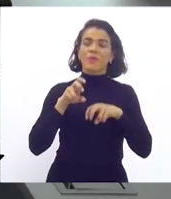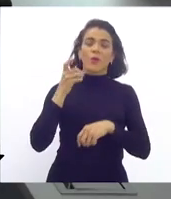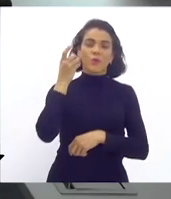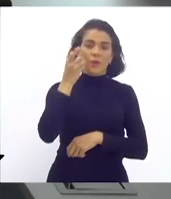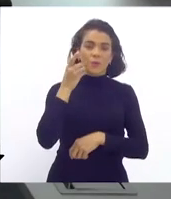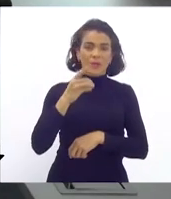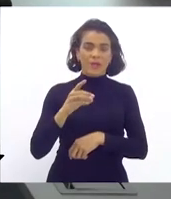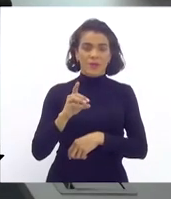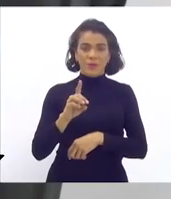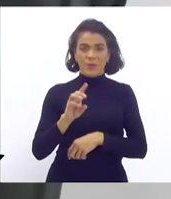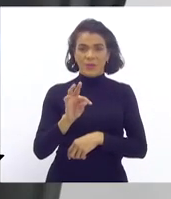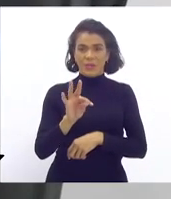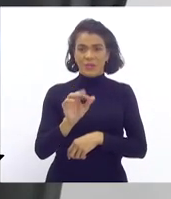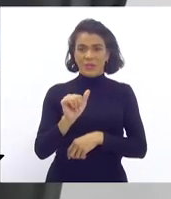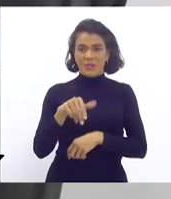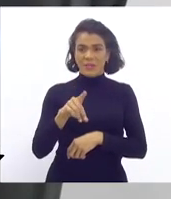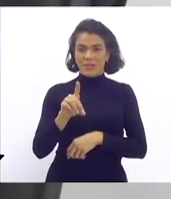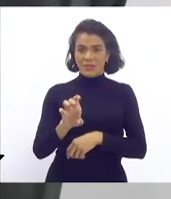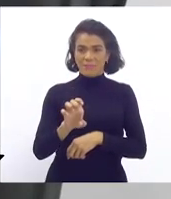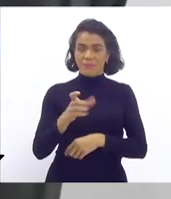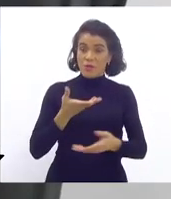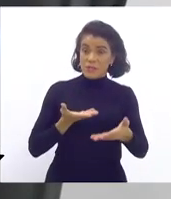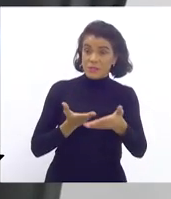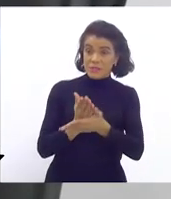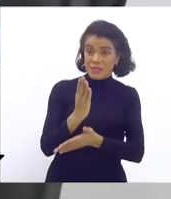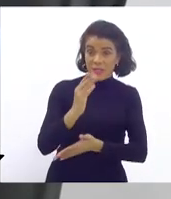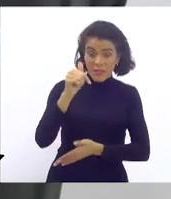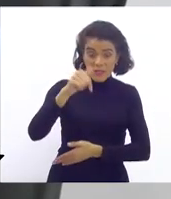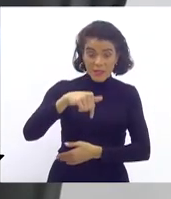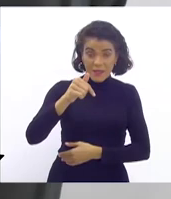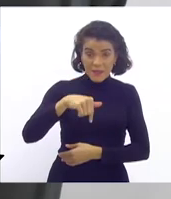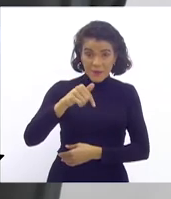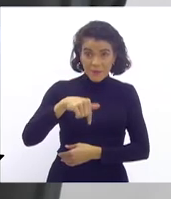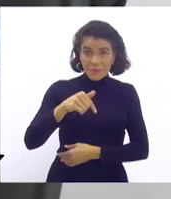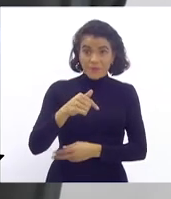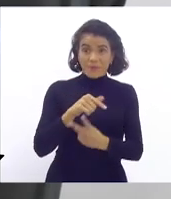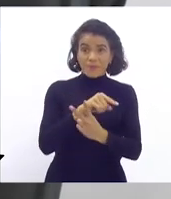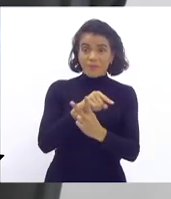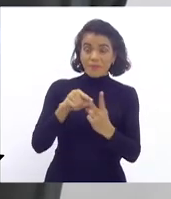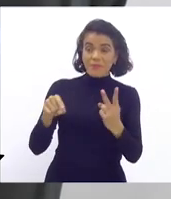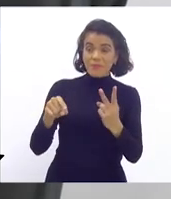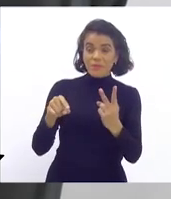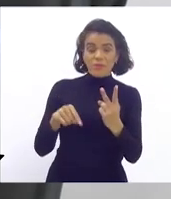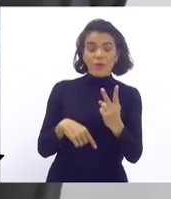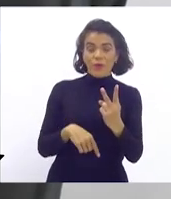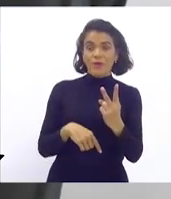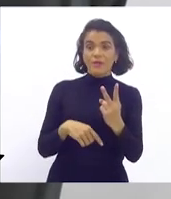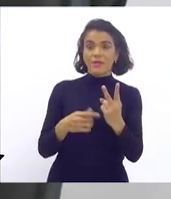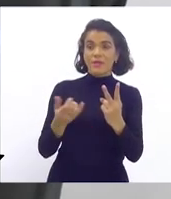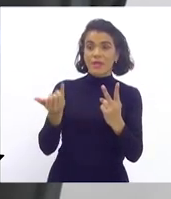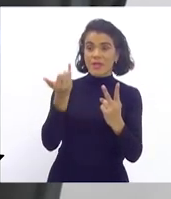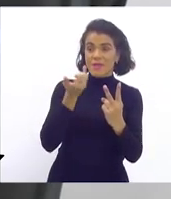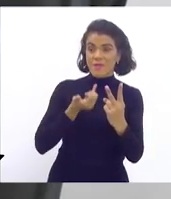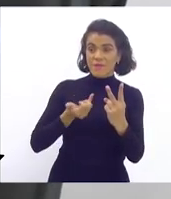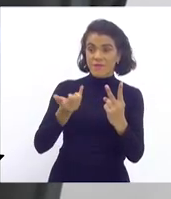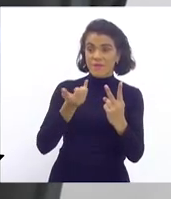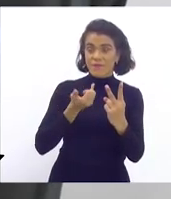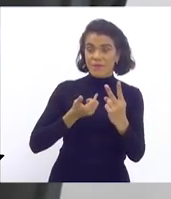nós aprovamos aqui que eles nos informassem exatamente